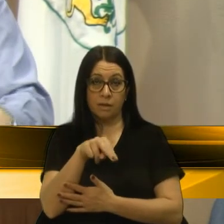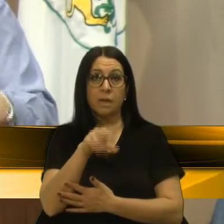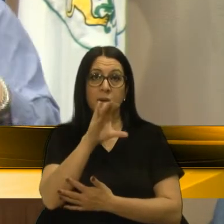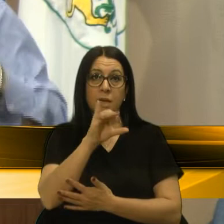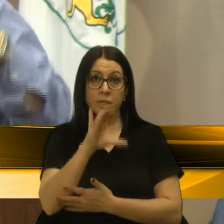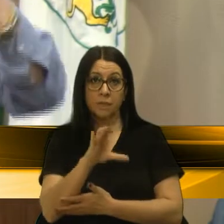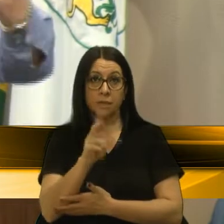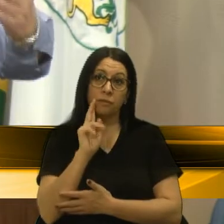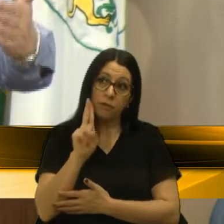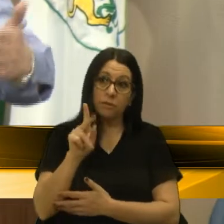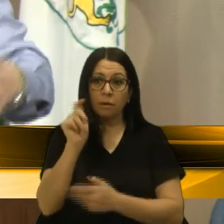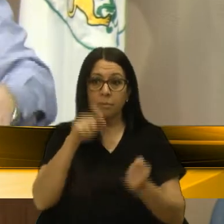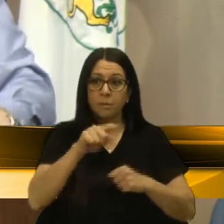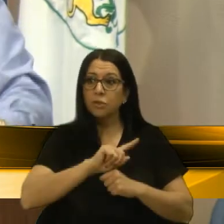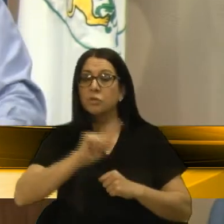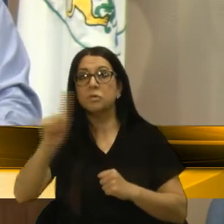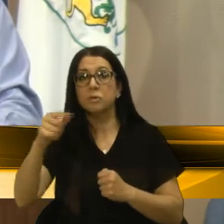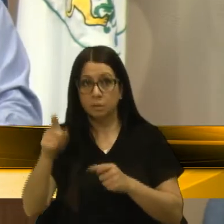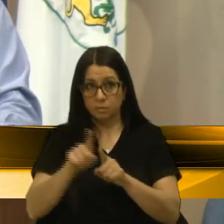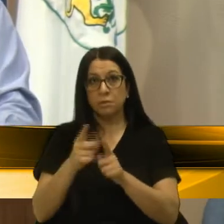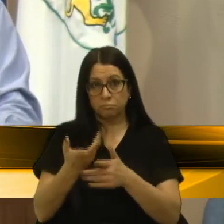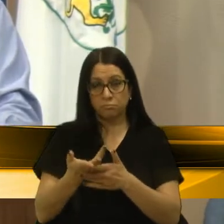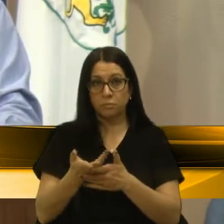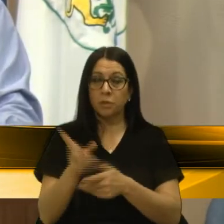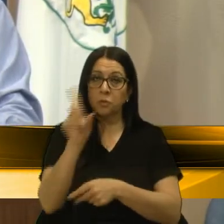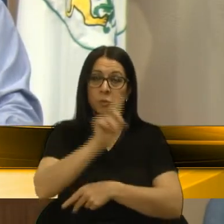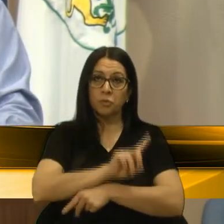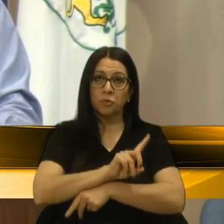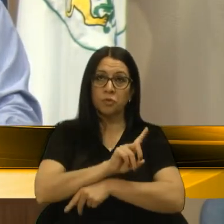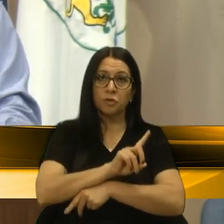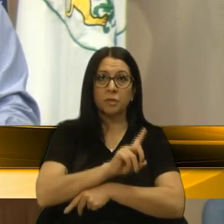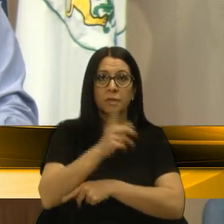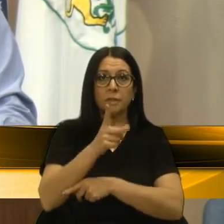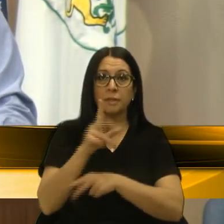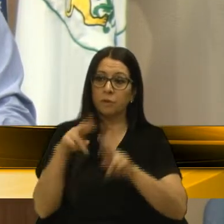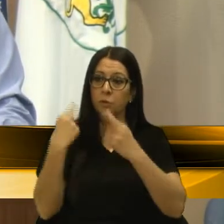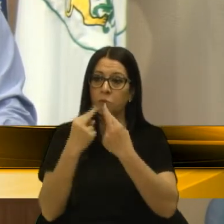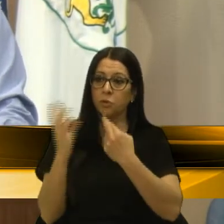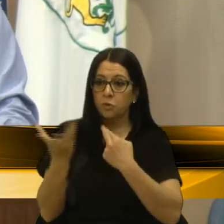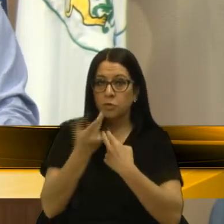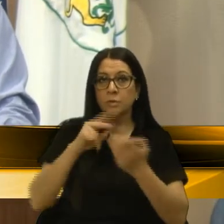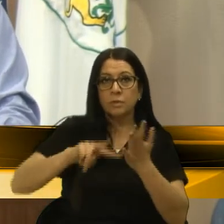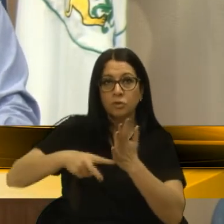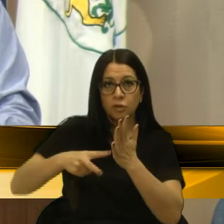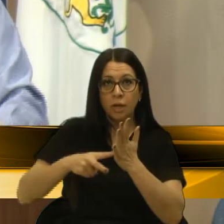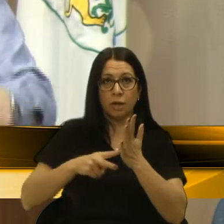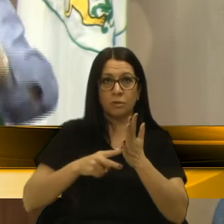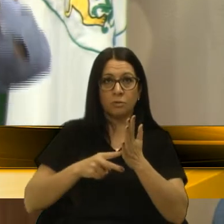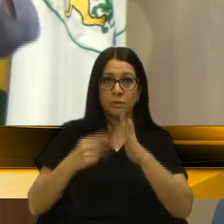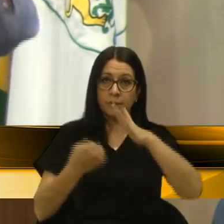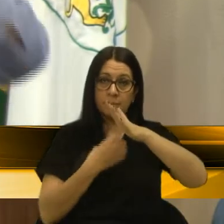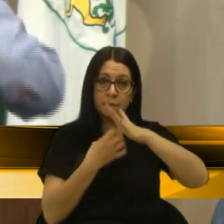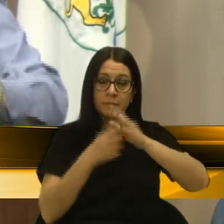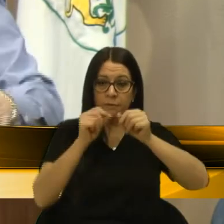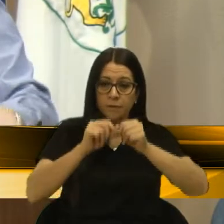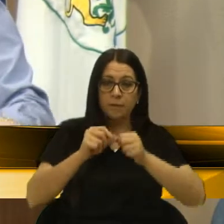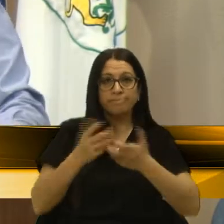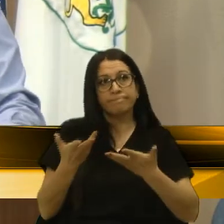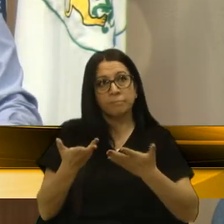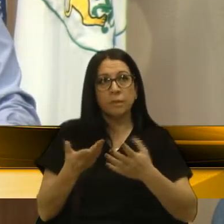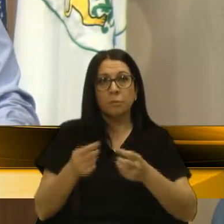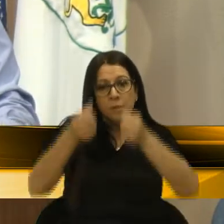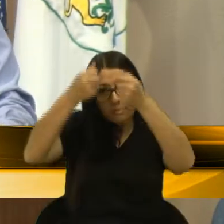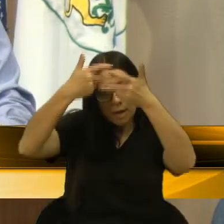de nós irmos lá, inclusive, num dia que estávamos reunidos todos os sindicatos patronais, e fazermos lá uma